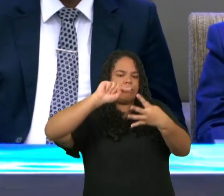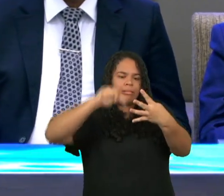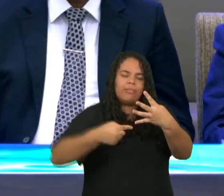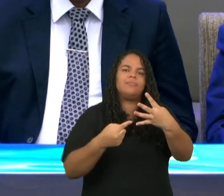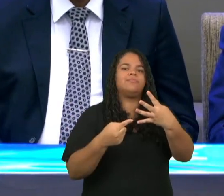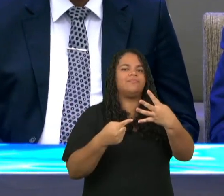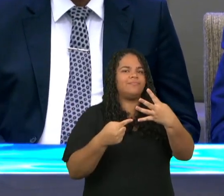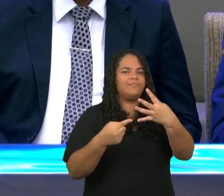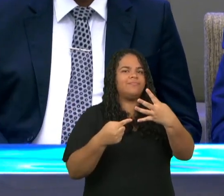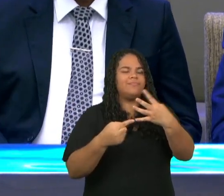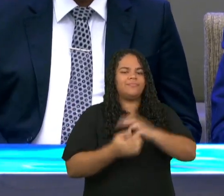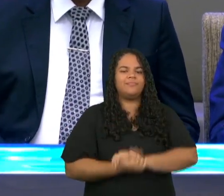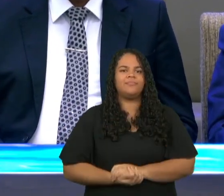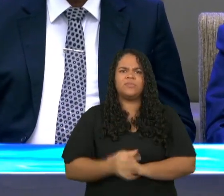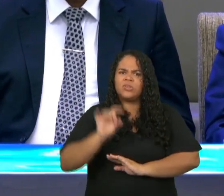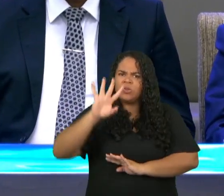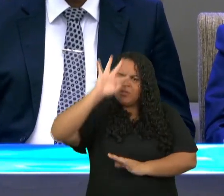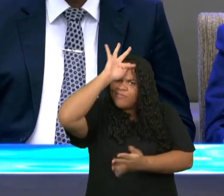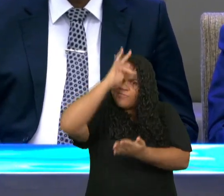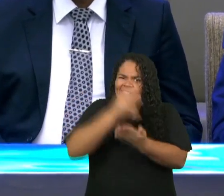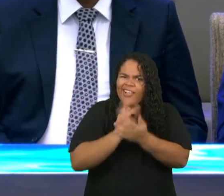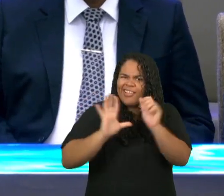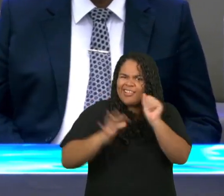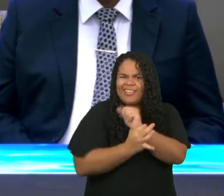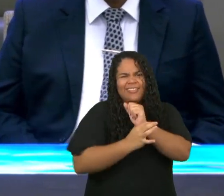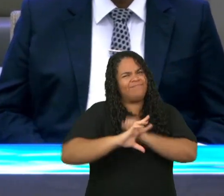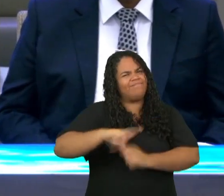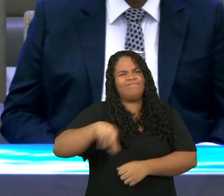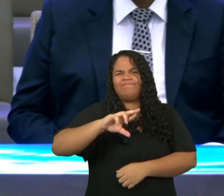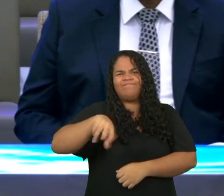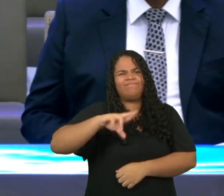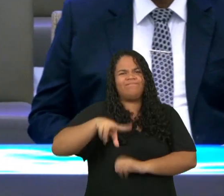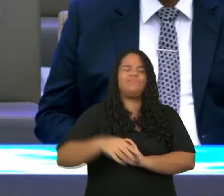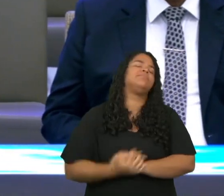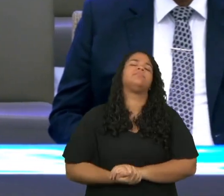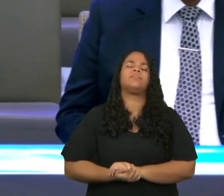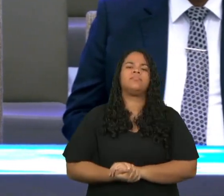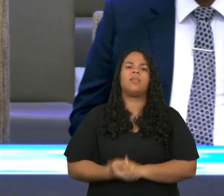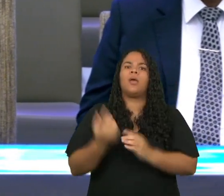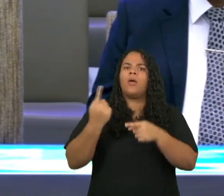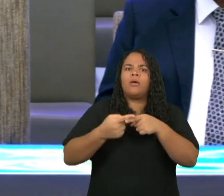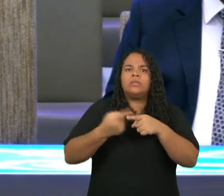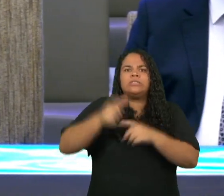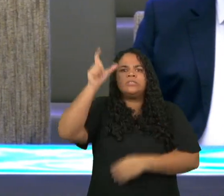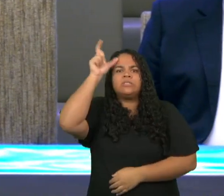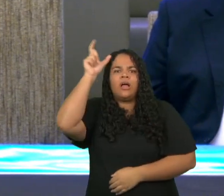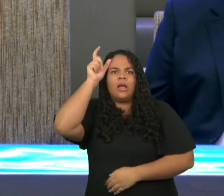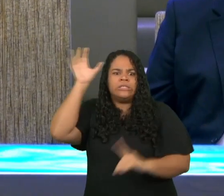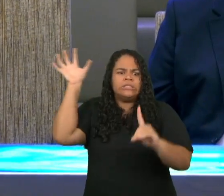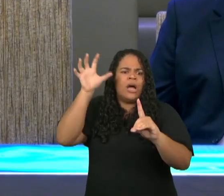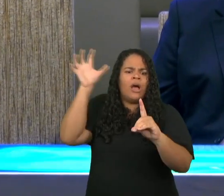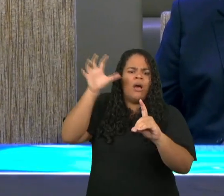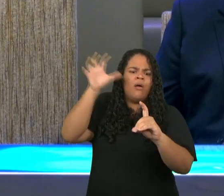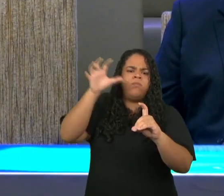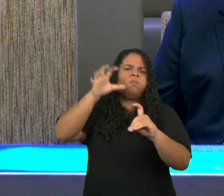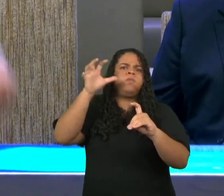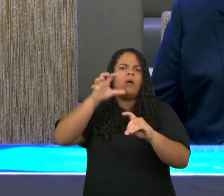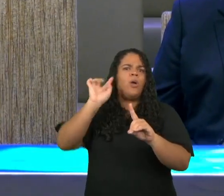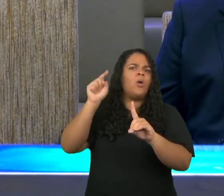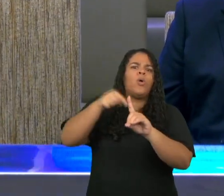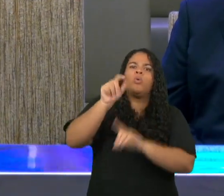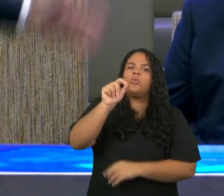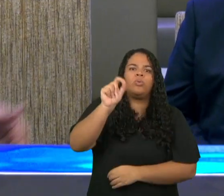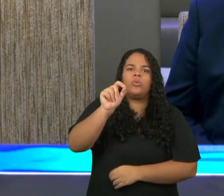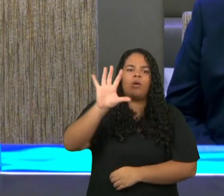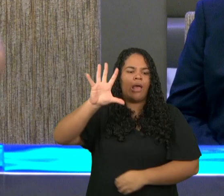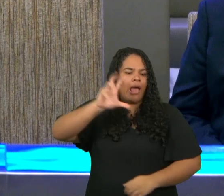pouco. Porque a coisa que mais o diabo quer que você não tenha é amor por Deus. Crê em Deus, ele está